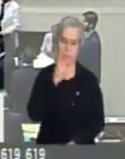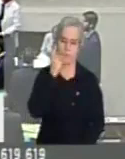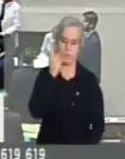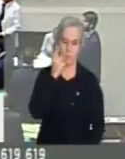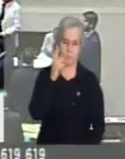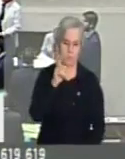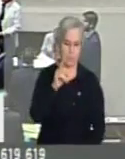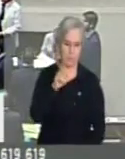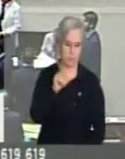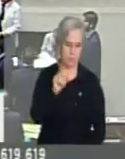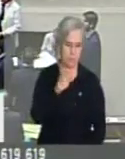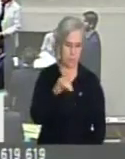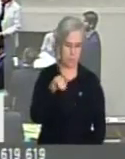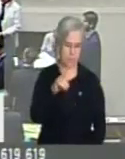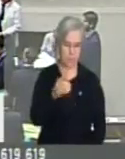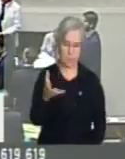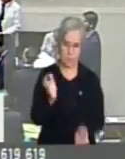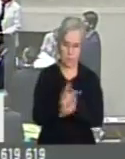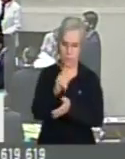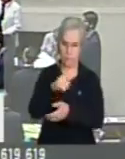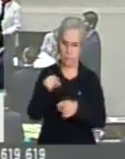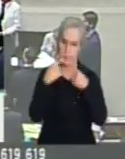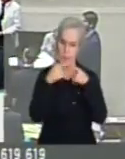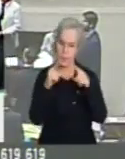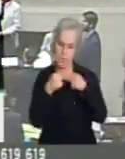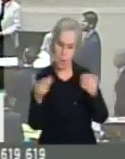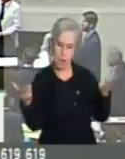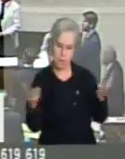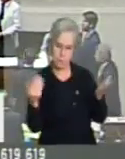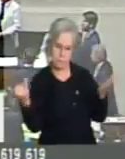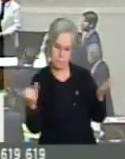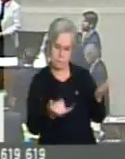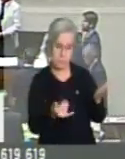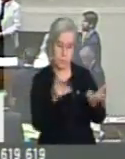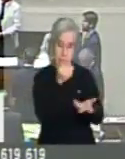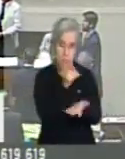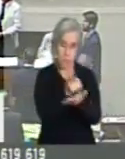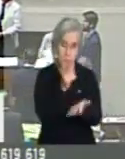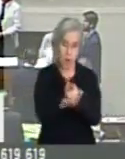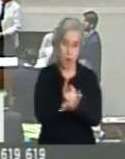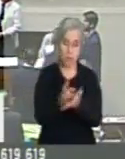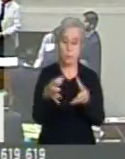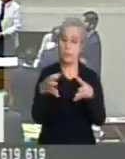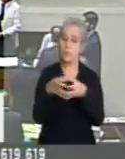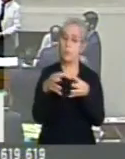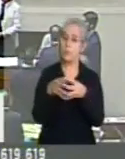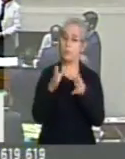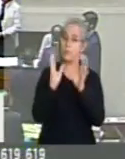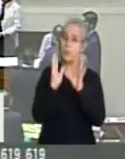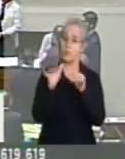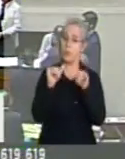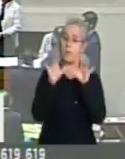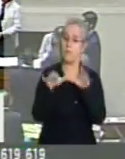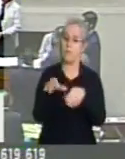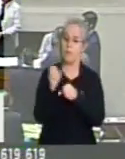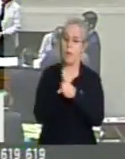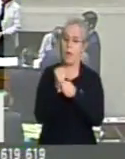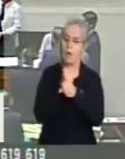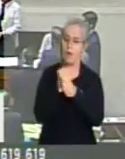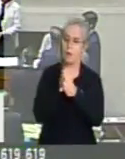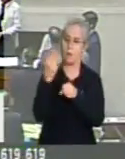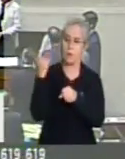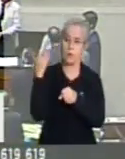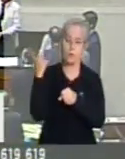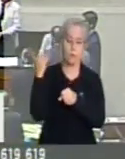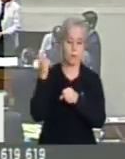palavra. Aqueles que nesse momento nos criticam são os mesmos que passaram os últimos anos, levaram